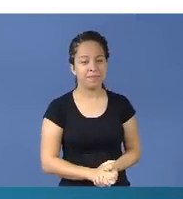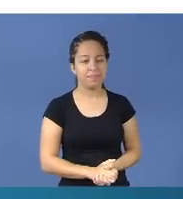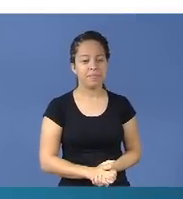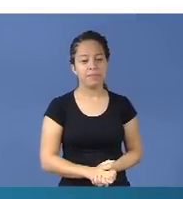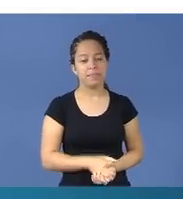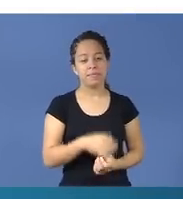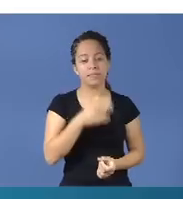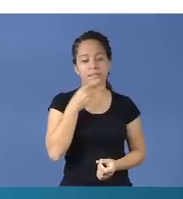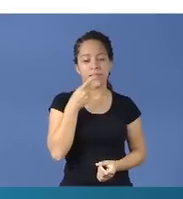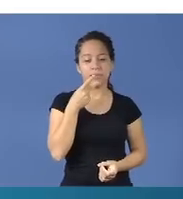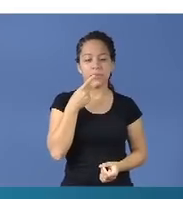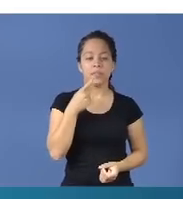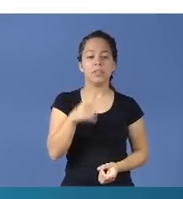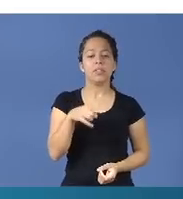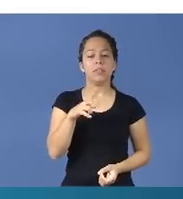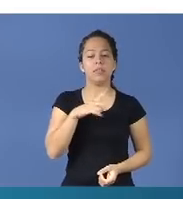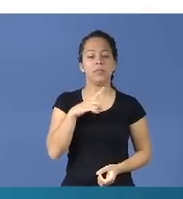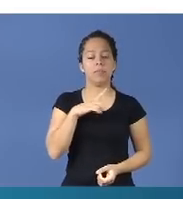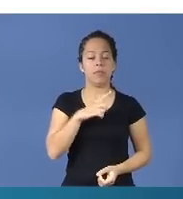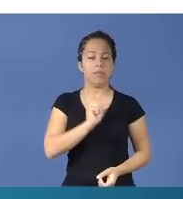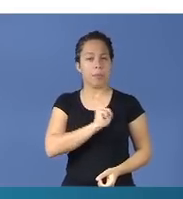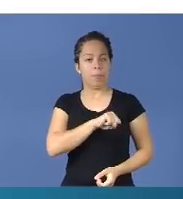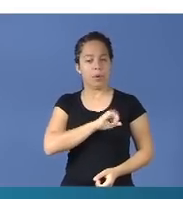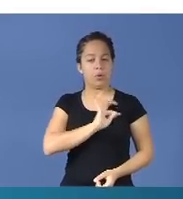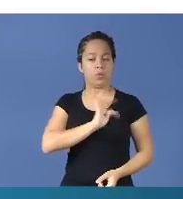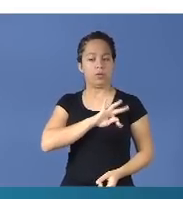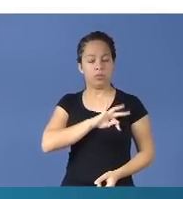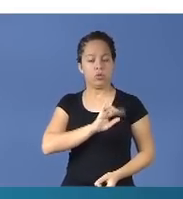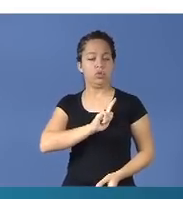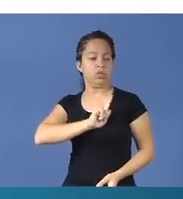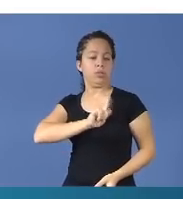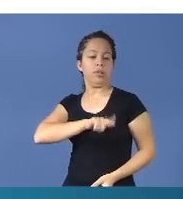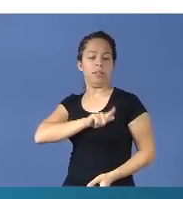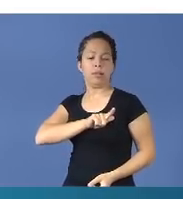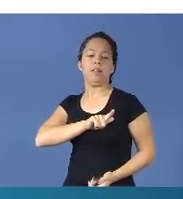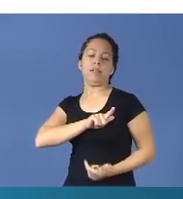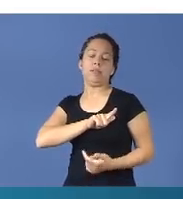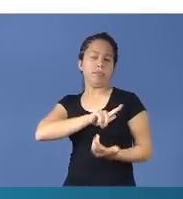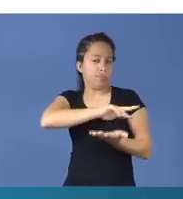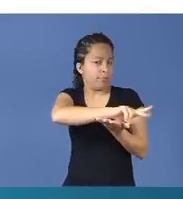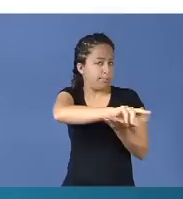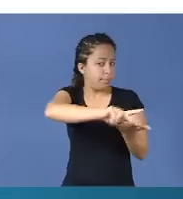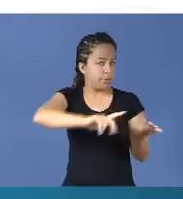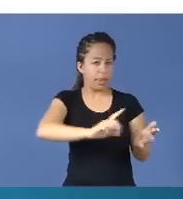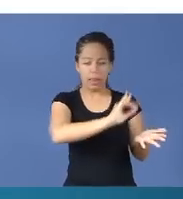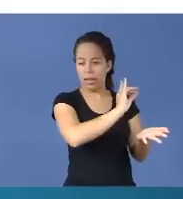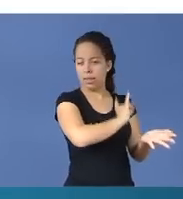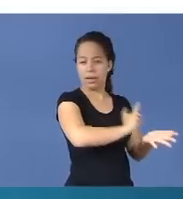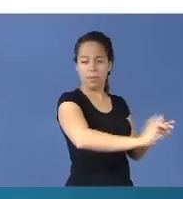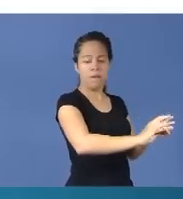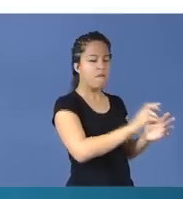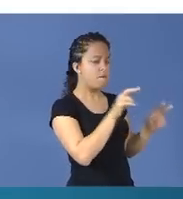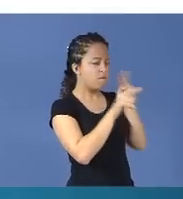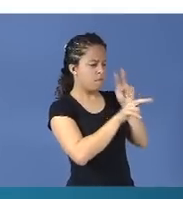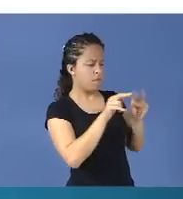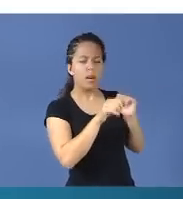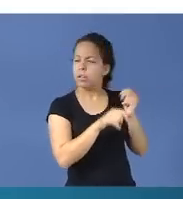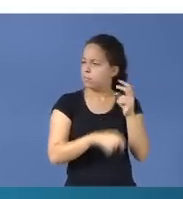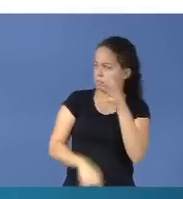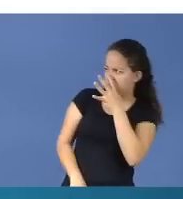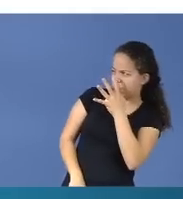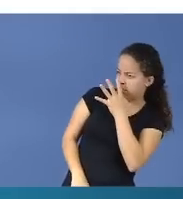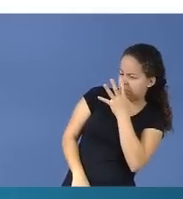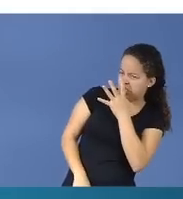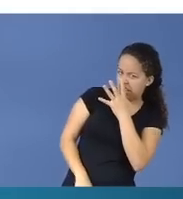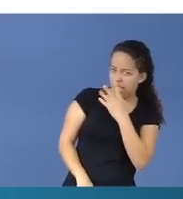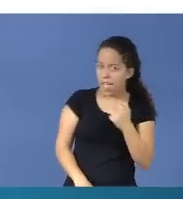sucedeu mais que, ouvindo Sambalate, Tobias, Gesem, o Arábio, e o resto dos nossos inimigos, que eu tinha edificado o